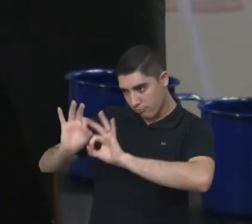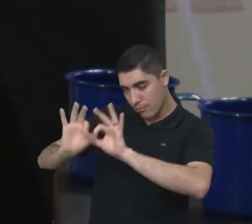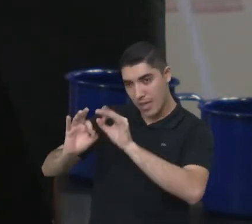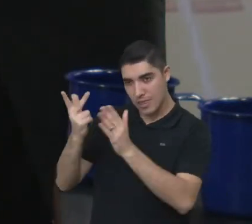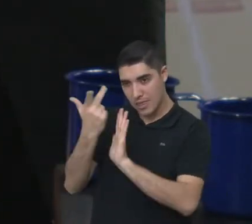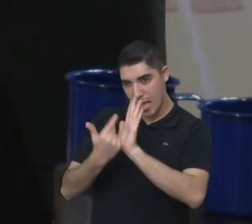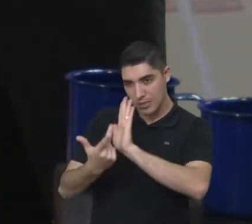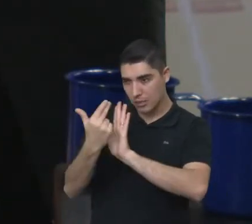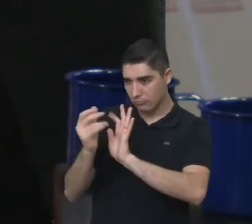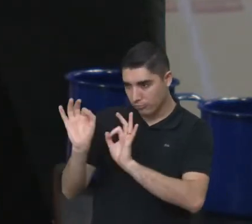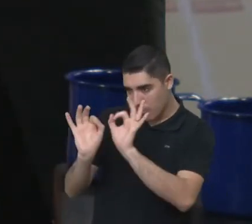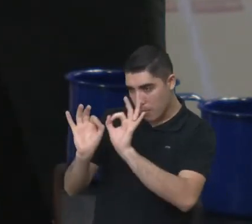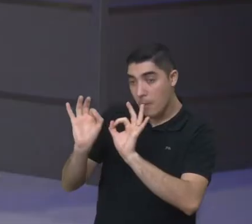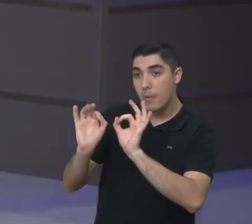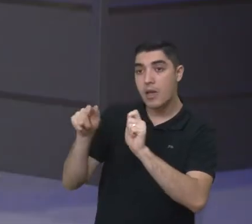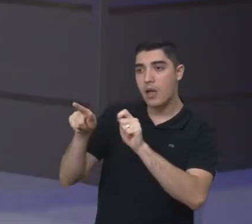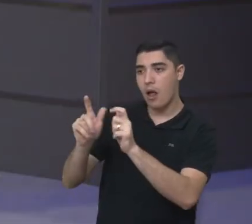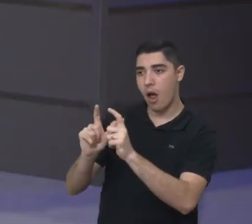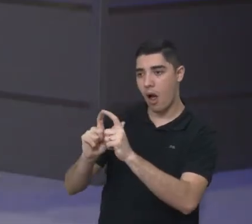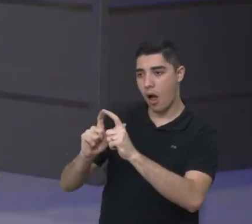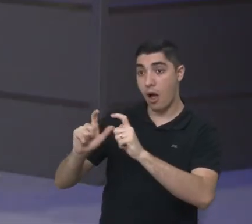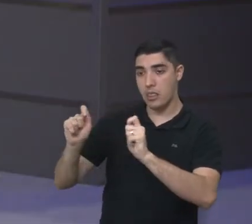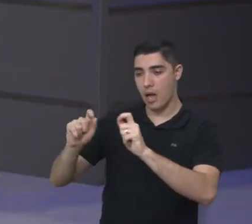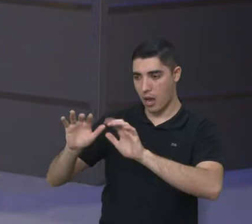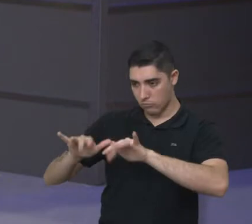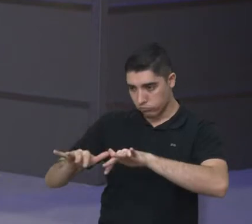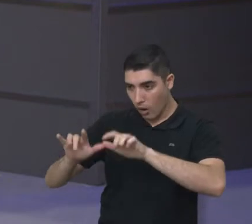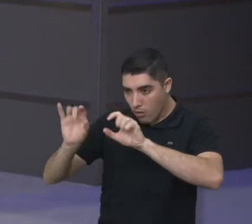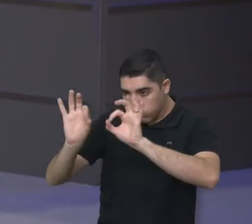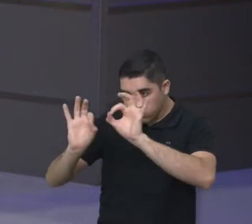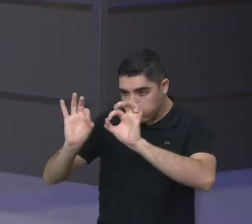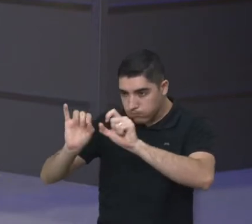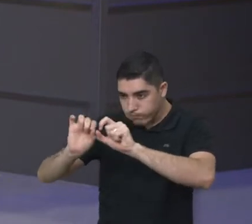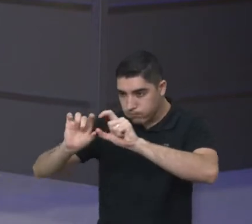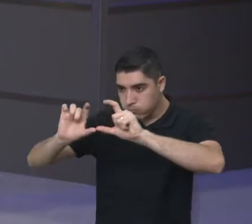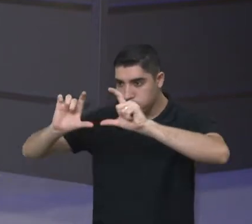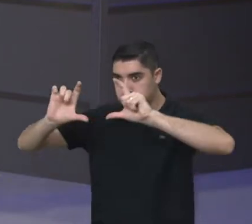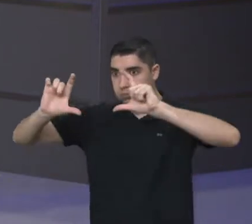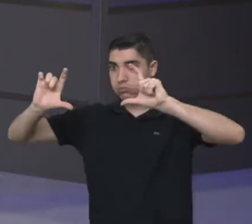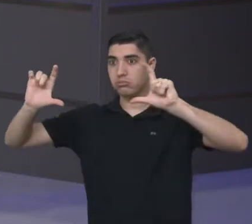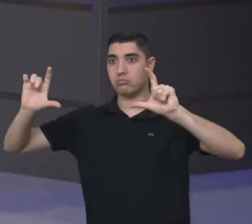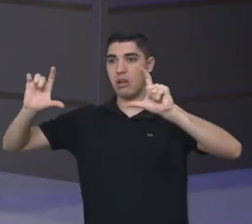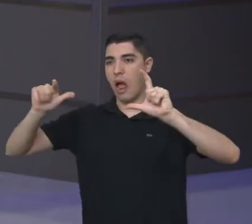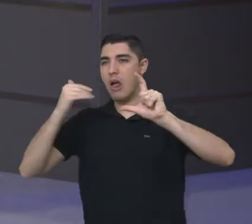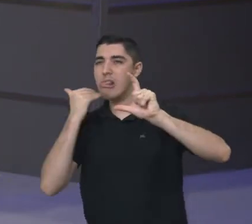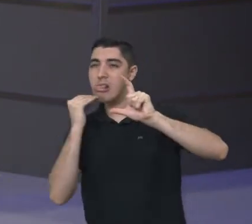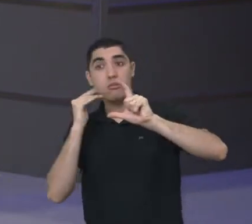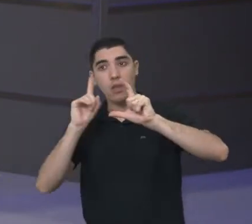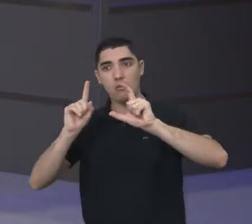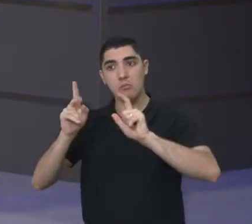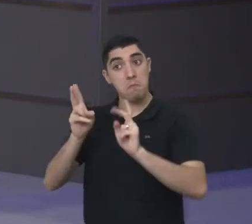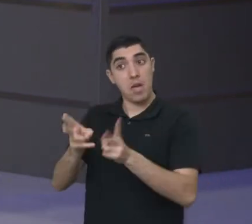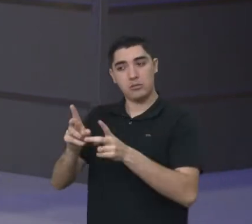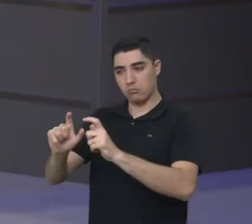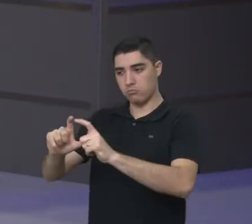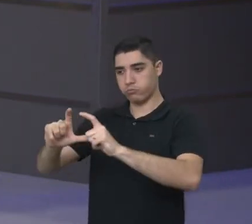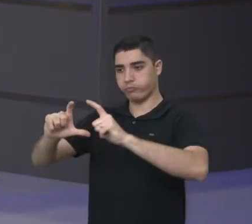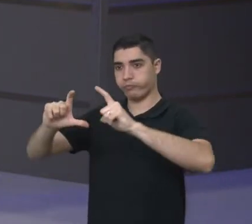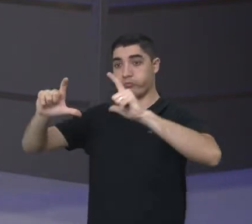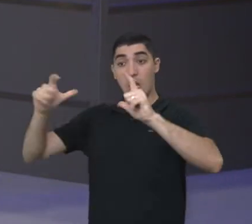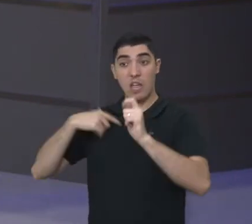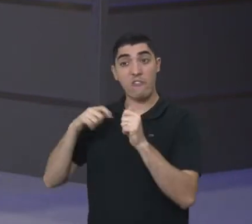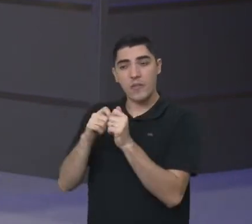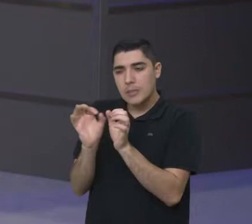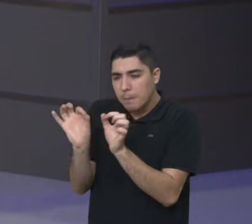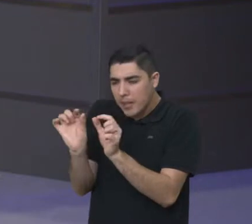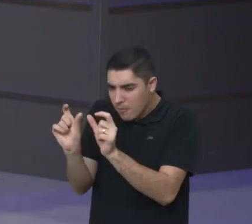você quiser, sem distorcer, sem perder a resolução. Então, eu crio pequenininho e depois eu posso